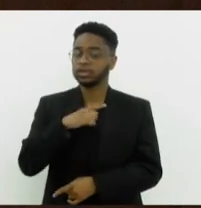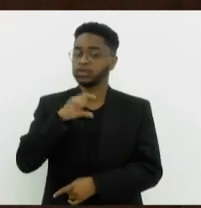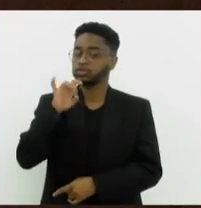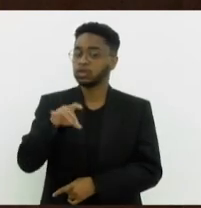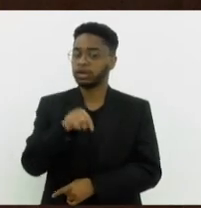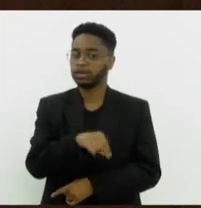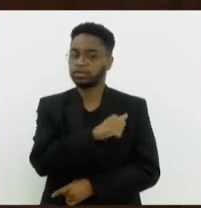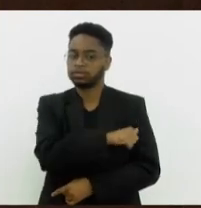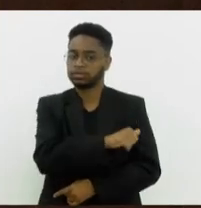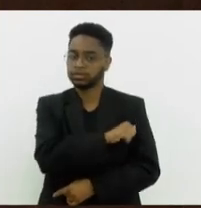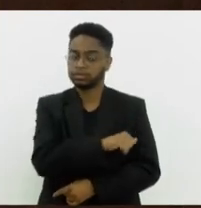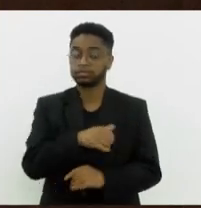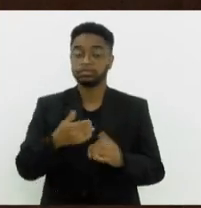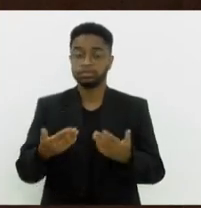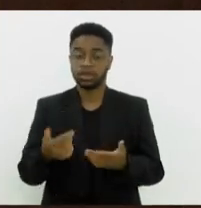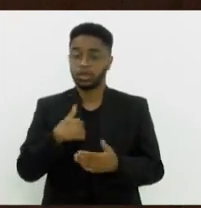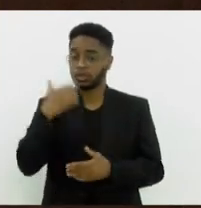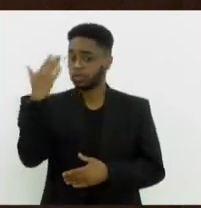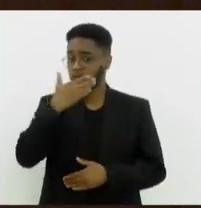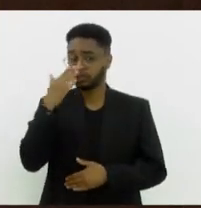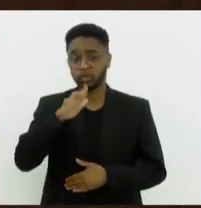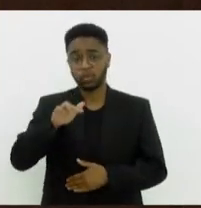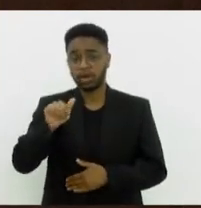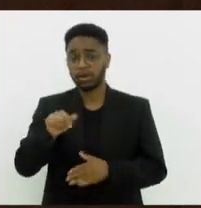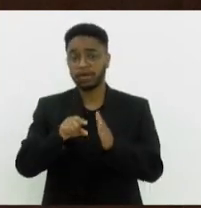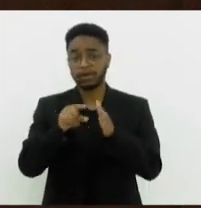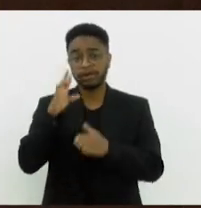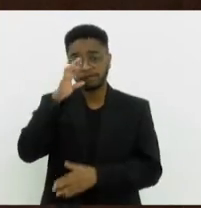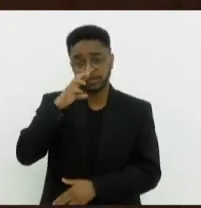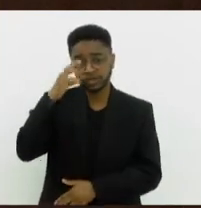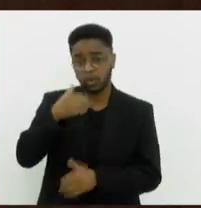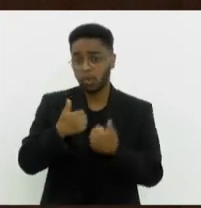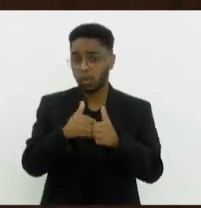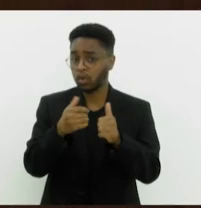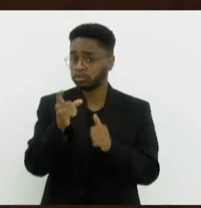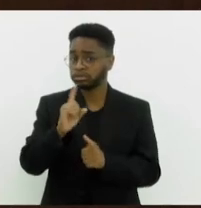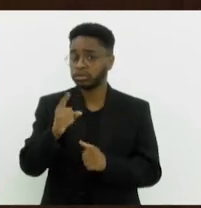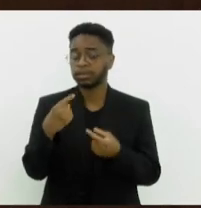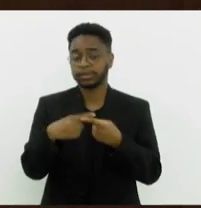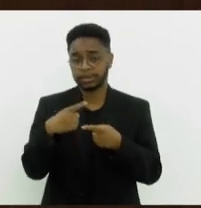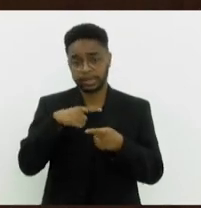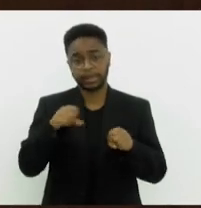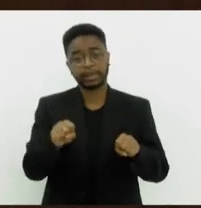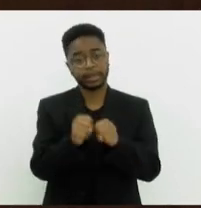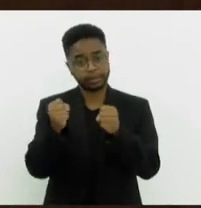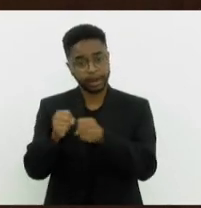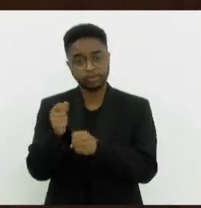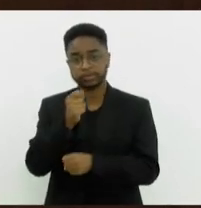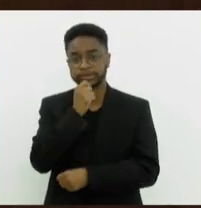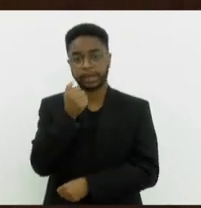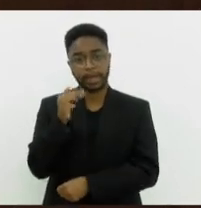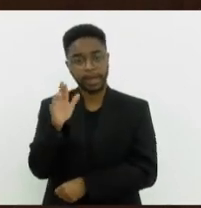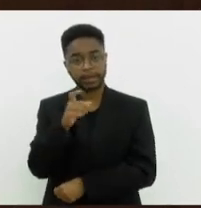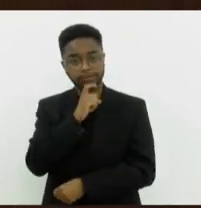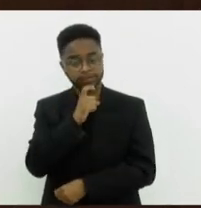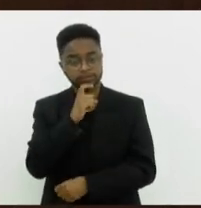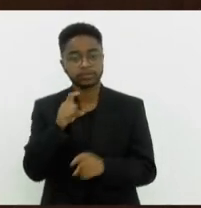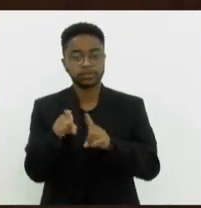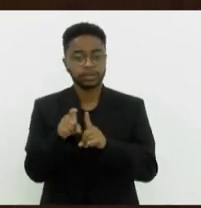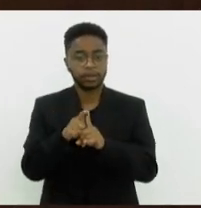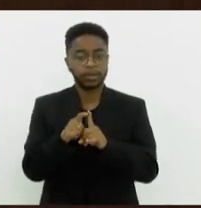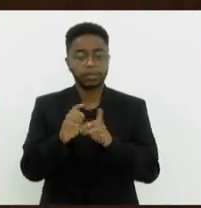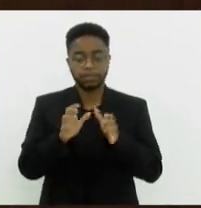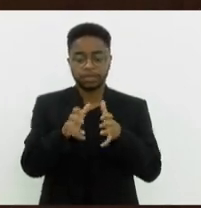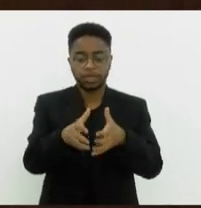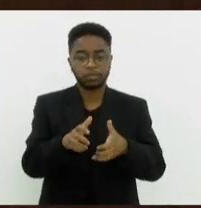eu nunca vi, deputado Amorim, o Detro fiscalizar ônibus. Nós vimos aí ônibus sucateados, ônibus sem ar-condicionado, ônibus com pneu careca. Eu nunca